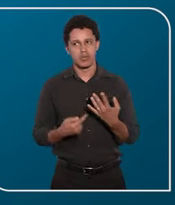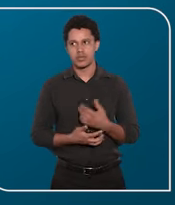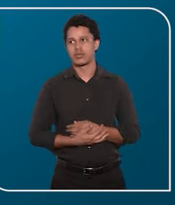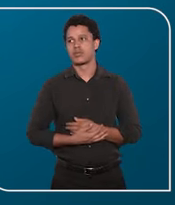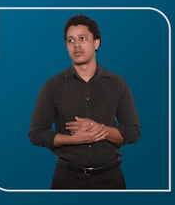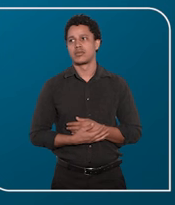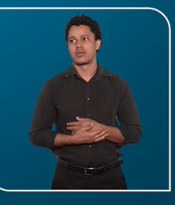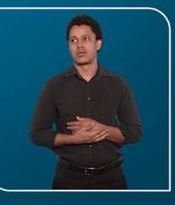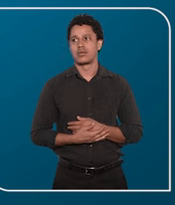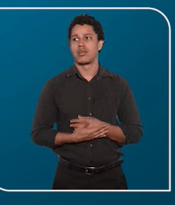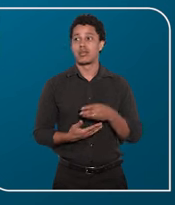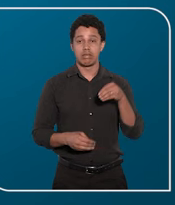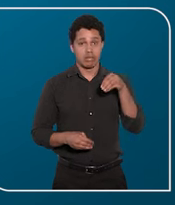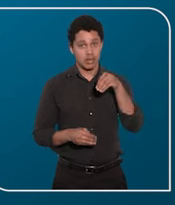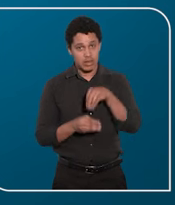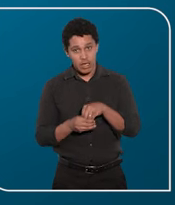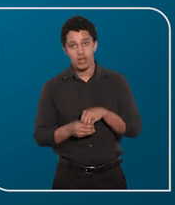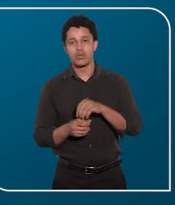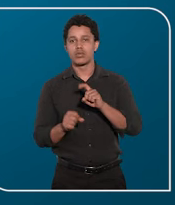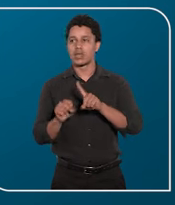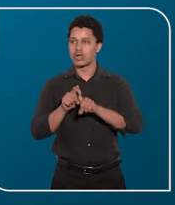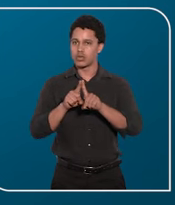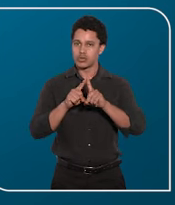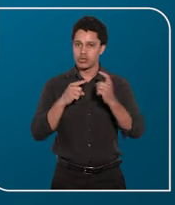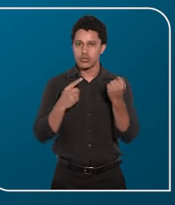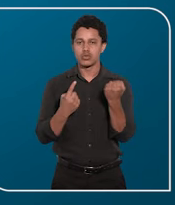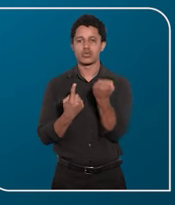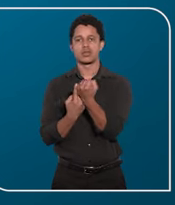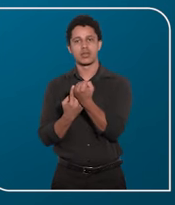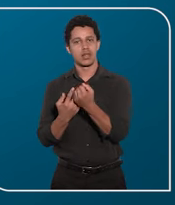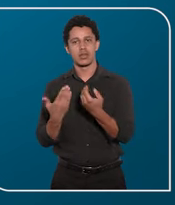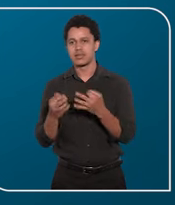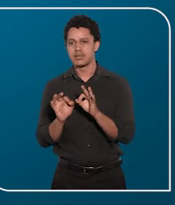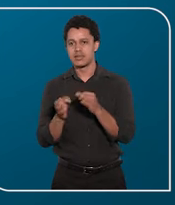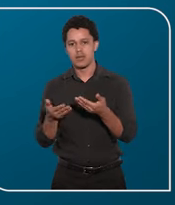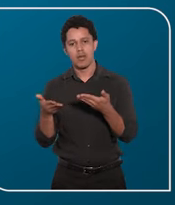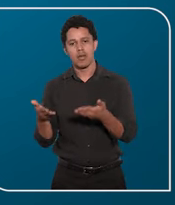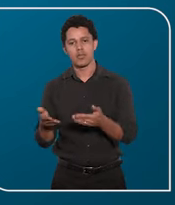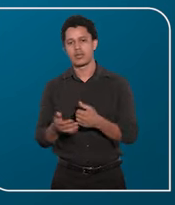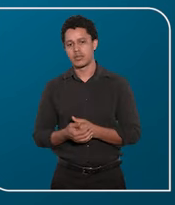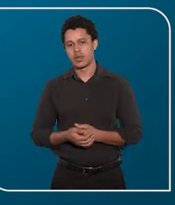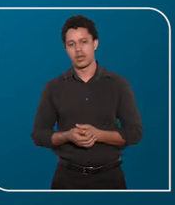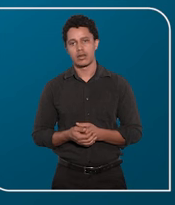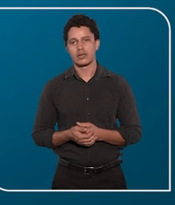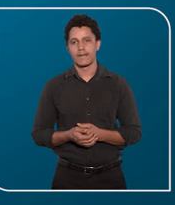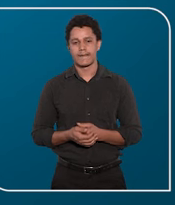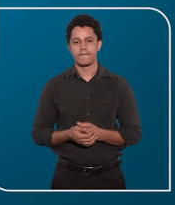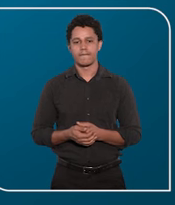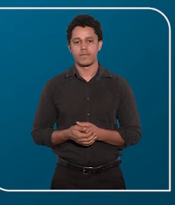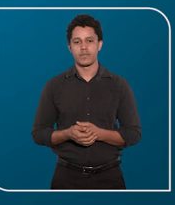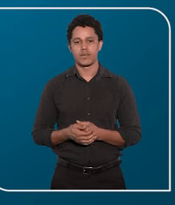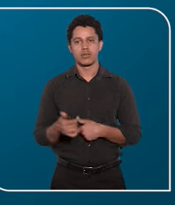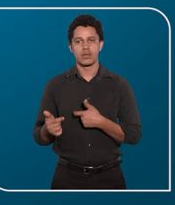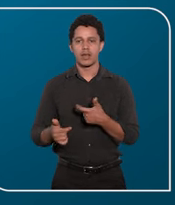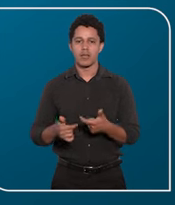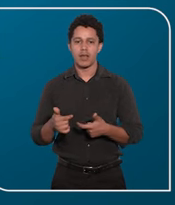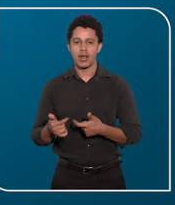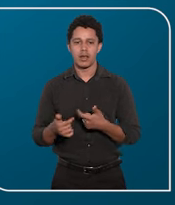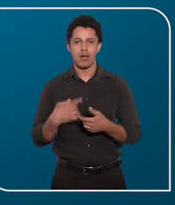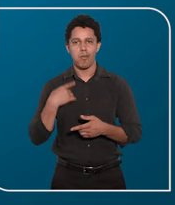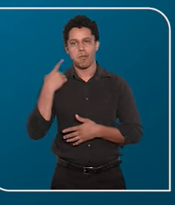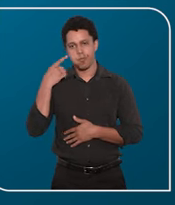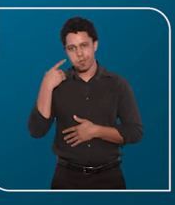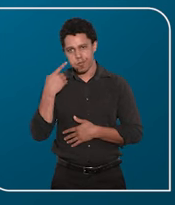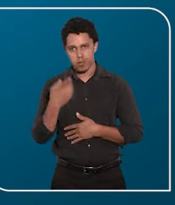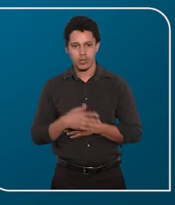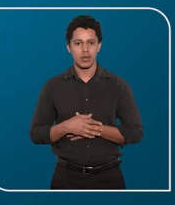né, dentro dessa sociedade, apenas atuar, ou esta sociedade vai atuar apenas na prestação de serviços advocatícios, ou